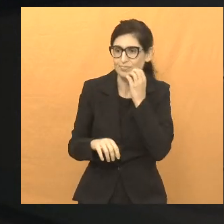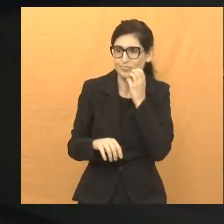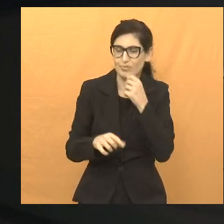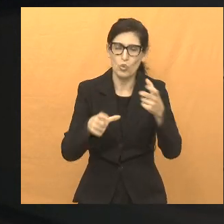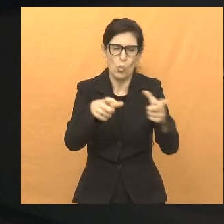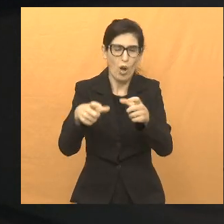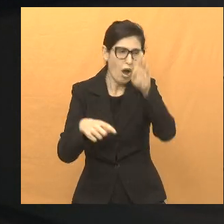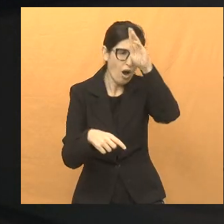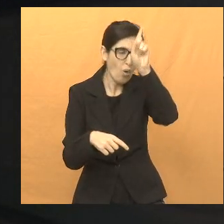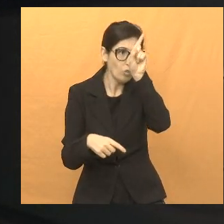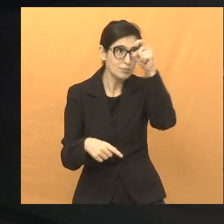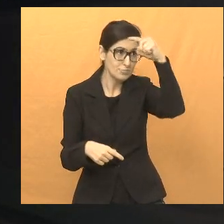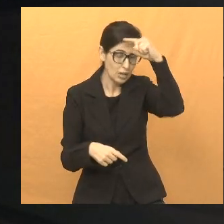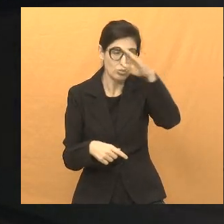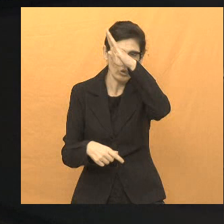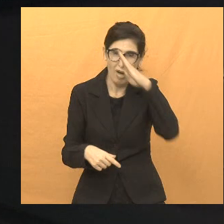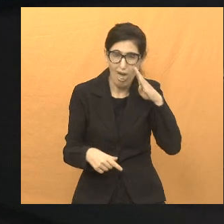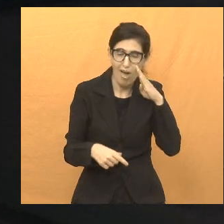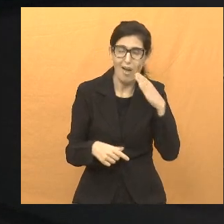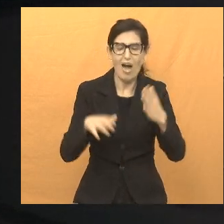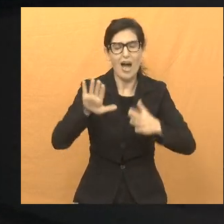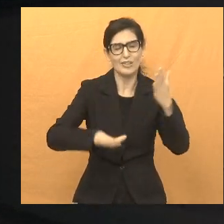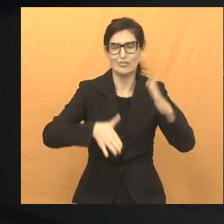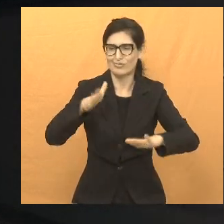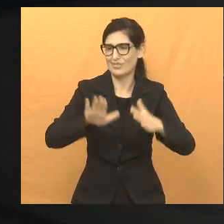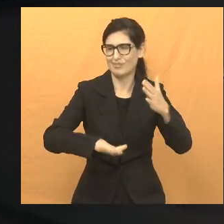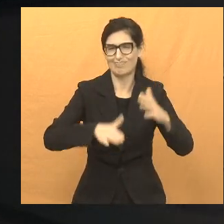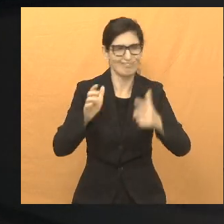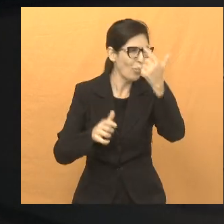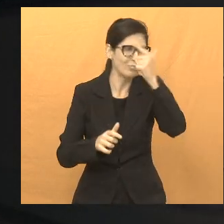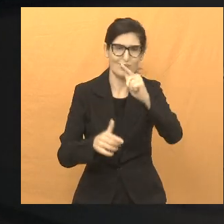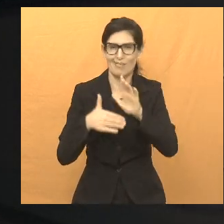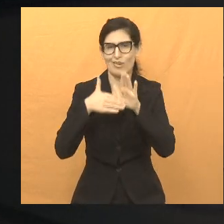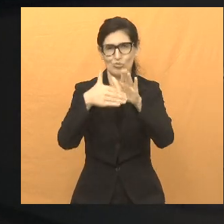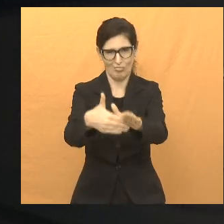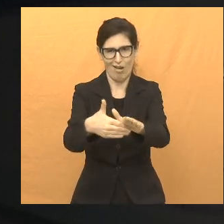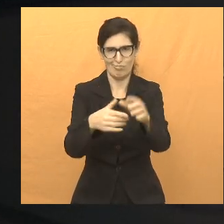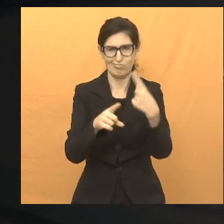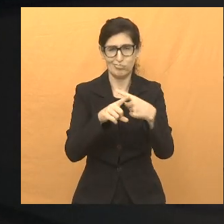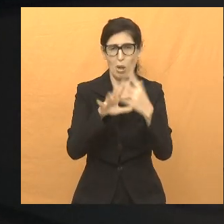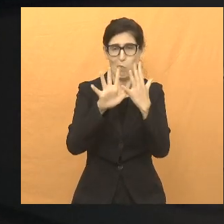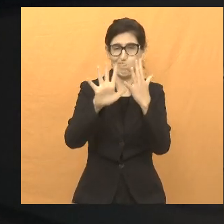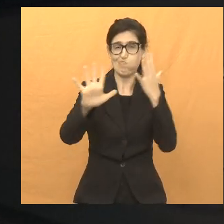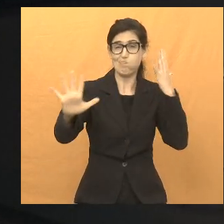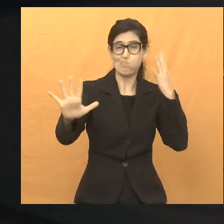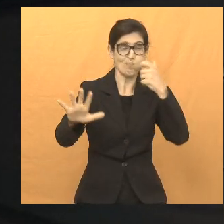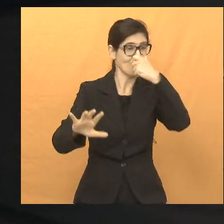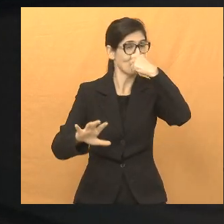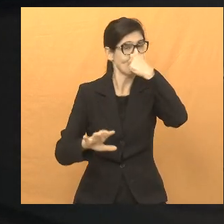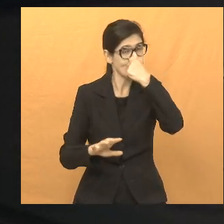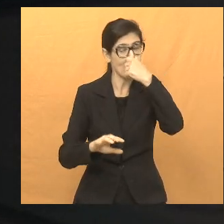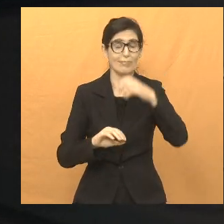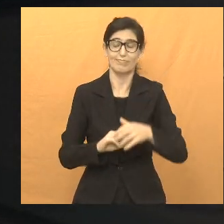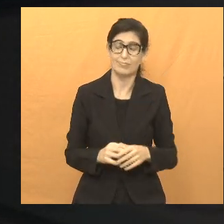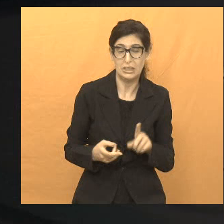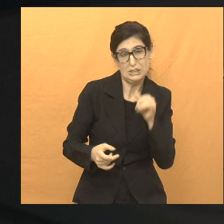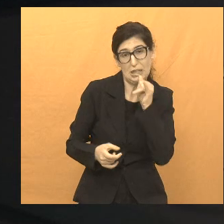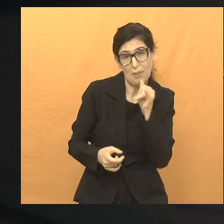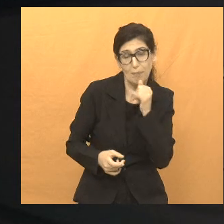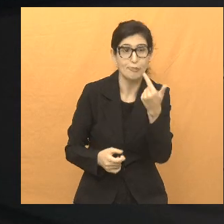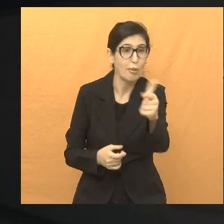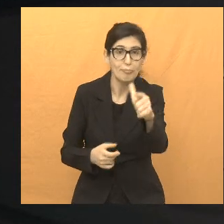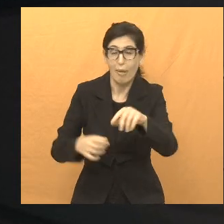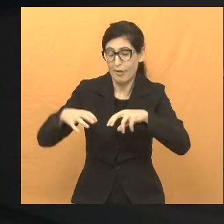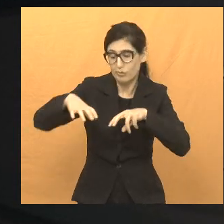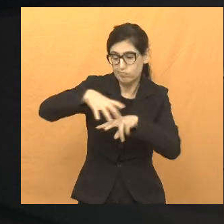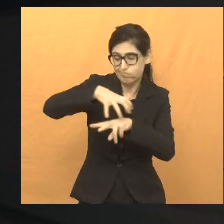pública às vezes não consegue alcançar dentro daquilo que é o esperado pelo paciente, pela família.